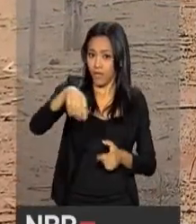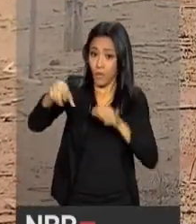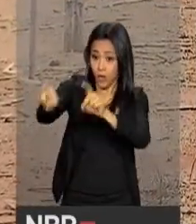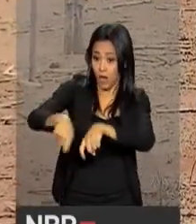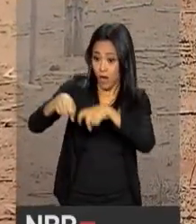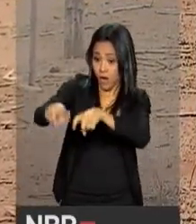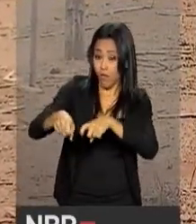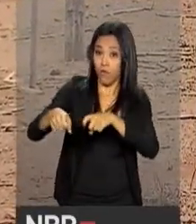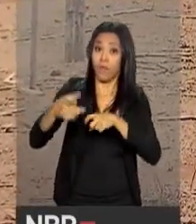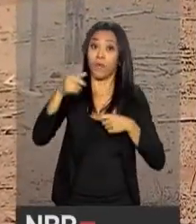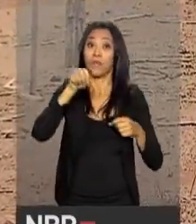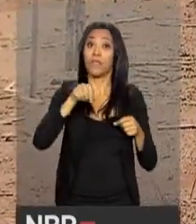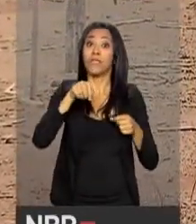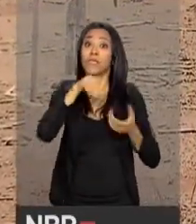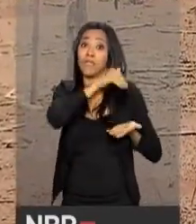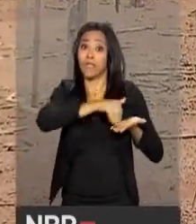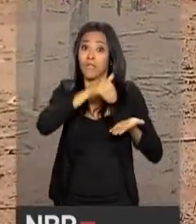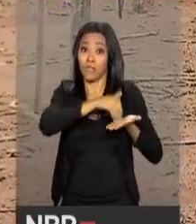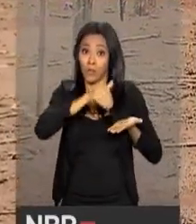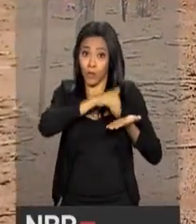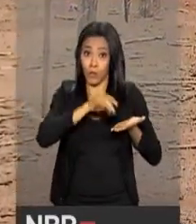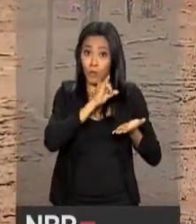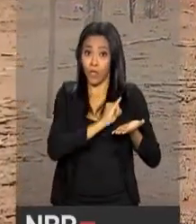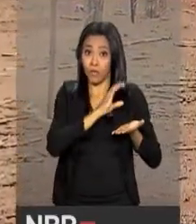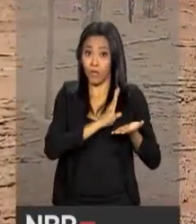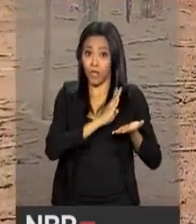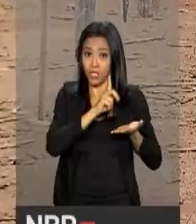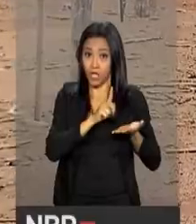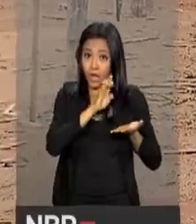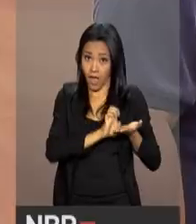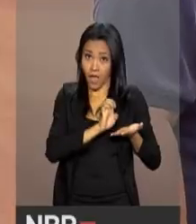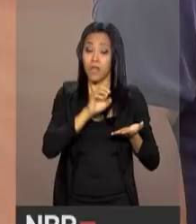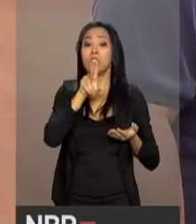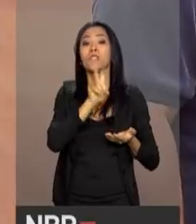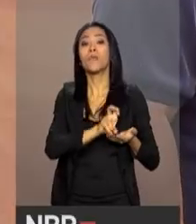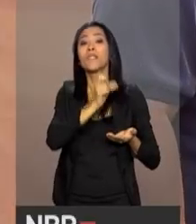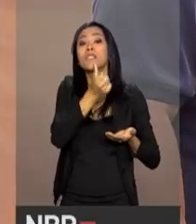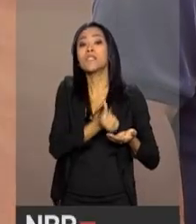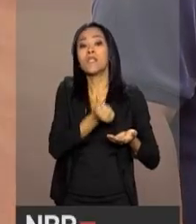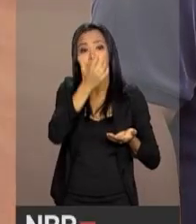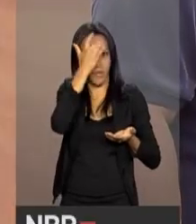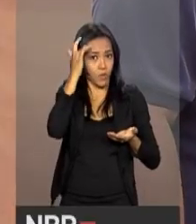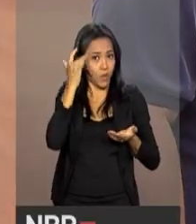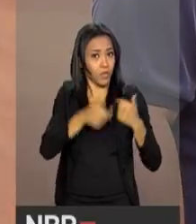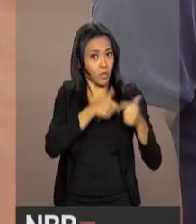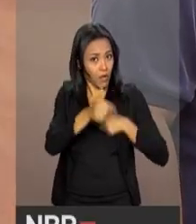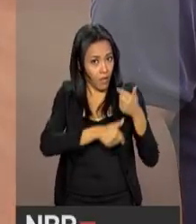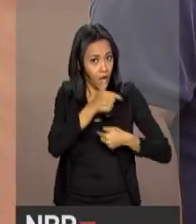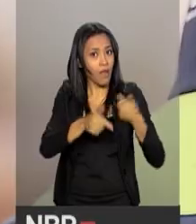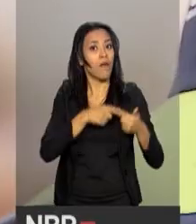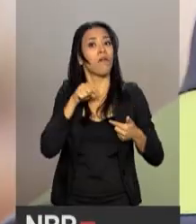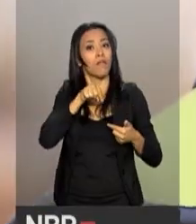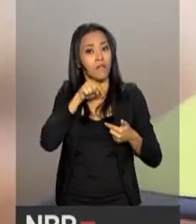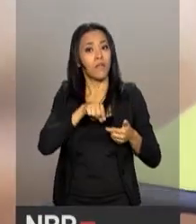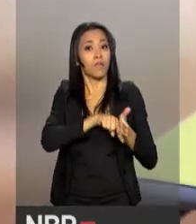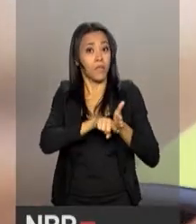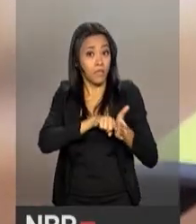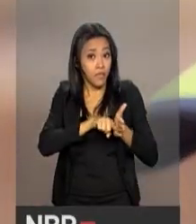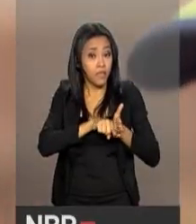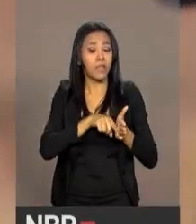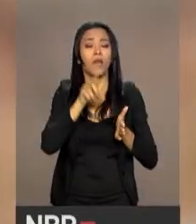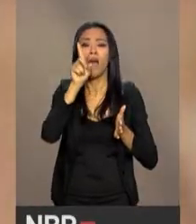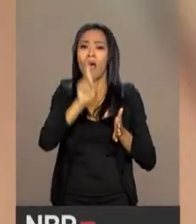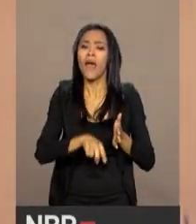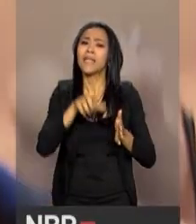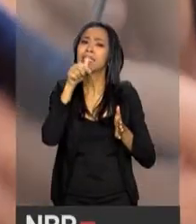escritório da unidade do ibge é 56 pessoas vão estar envolvidas na pesquisa são cerca de